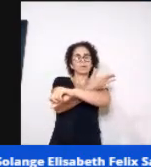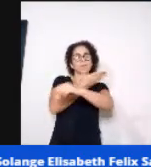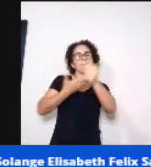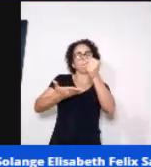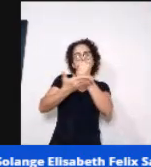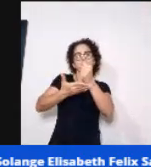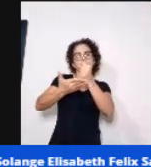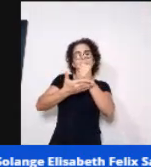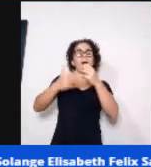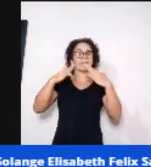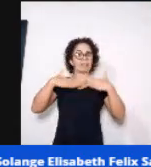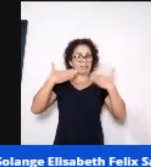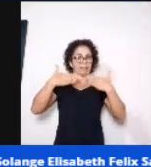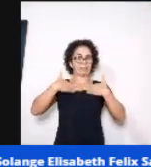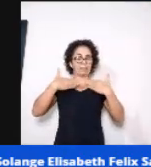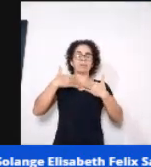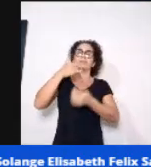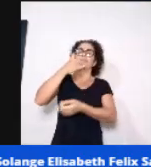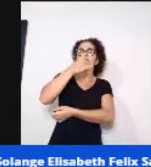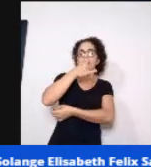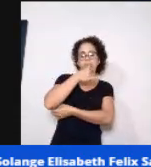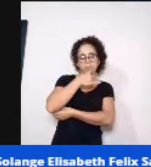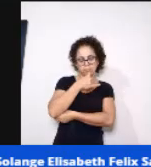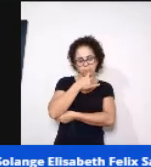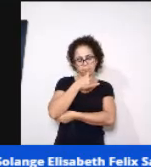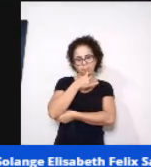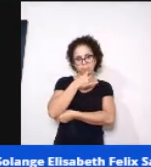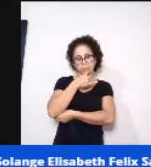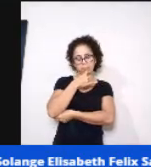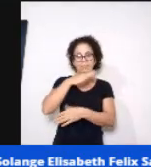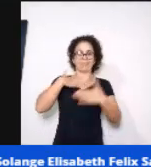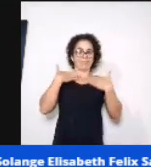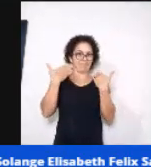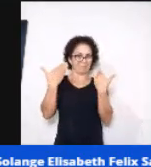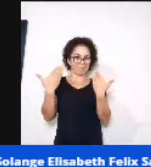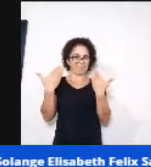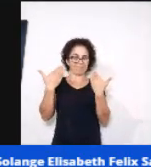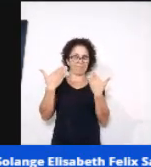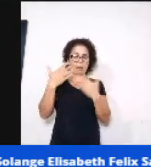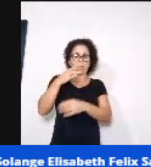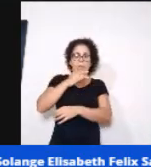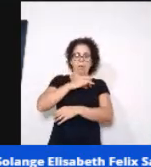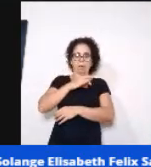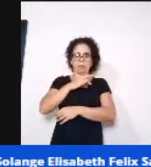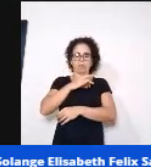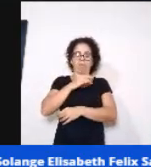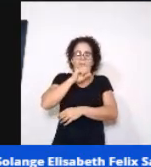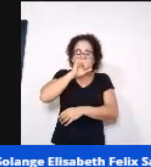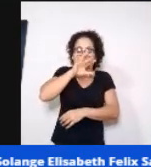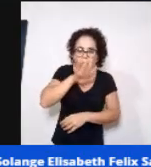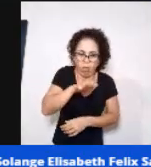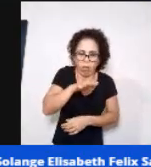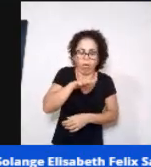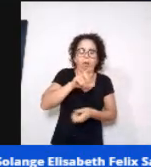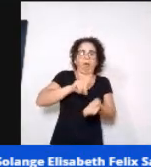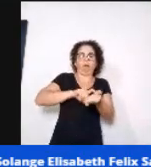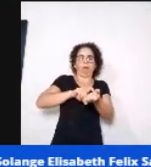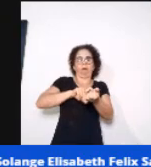Alegria, tristeza, surpresa, medo, nojo, raiva e